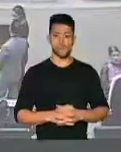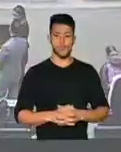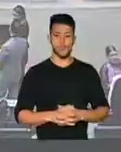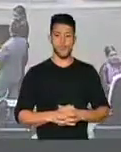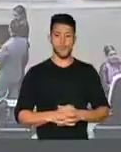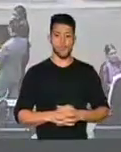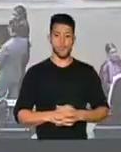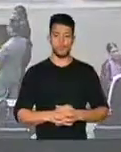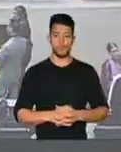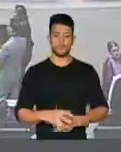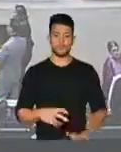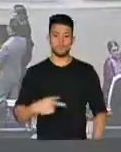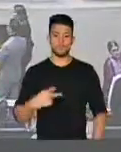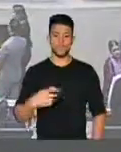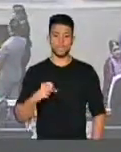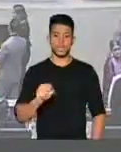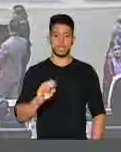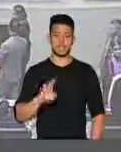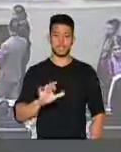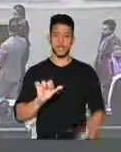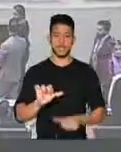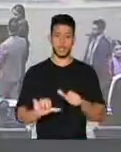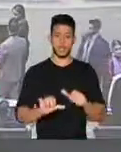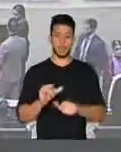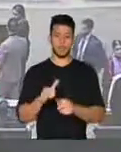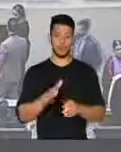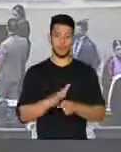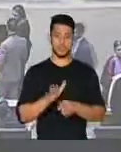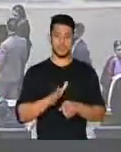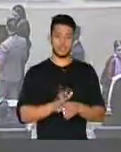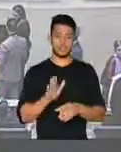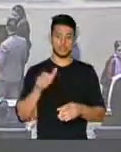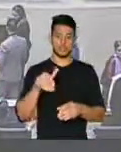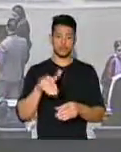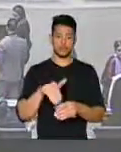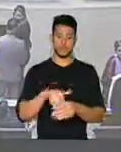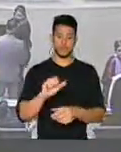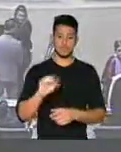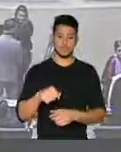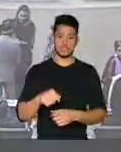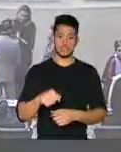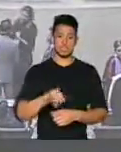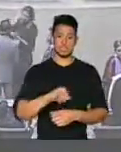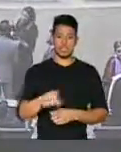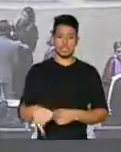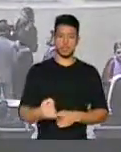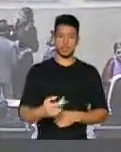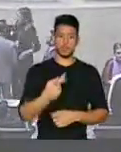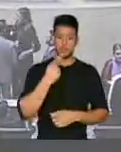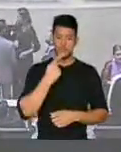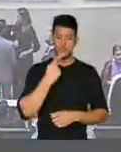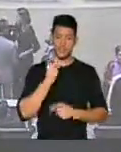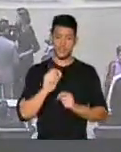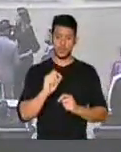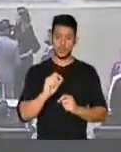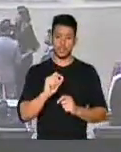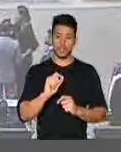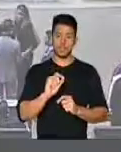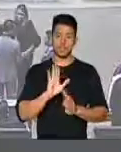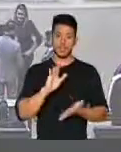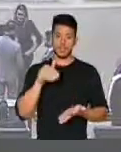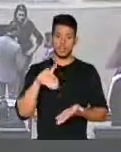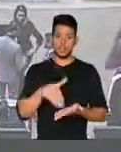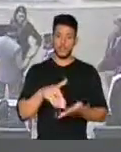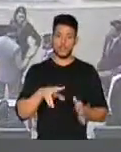muda para sim. E aproveite, senhor presidente, para registrar que no final dessa semana